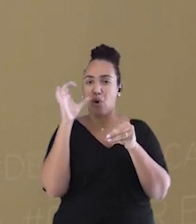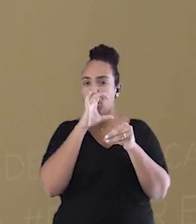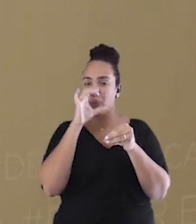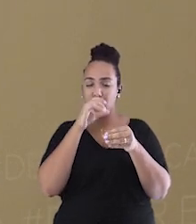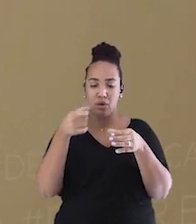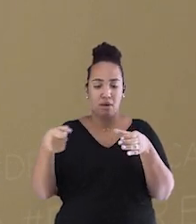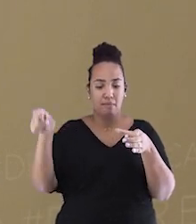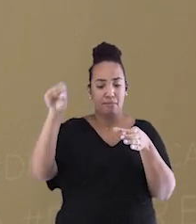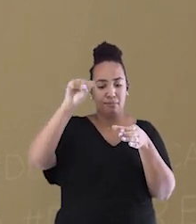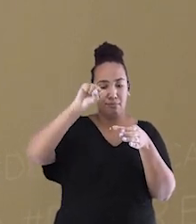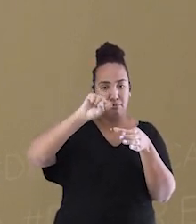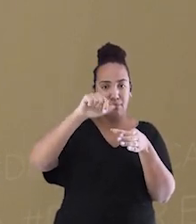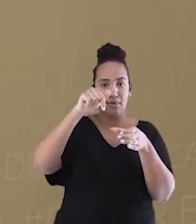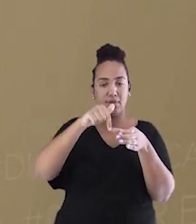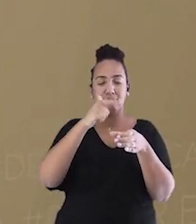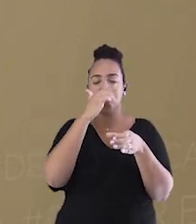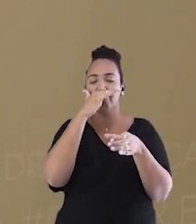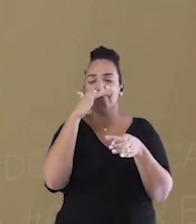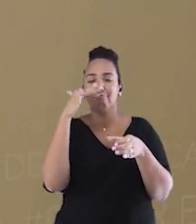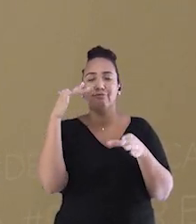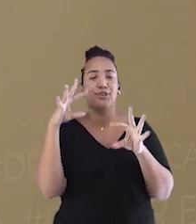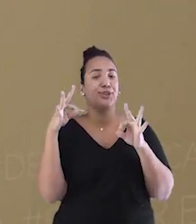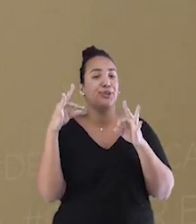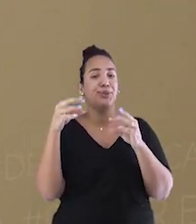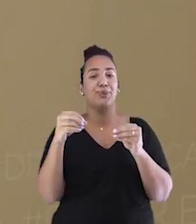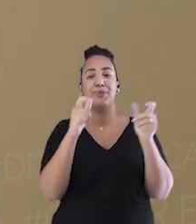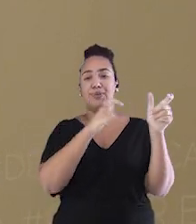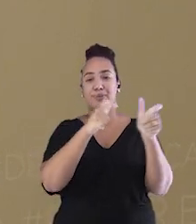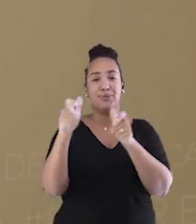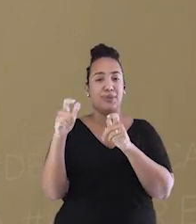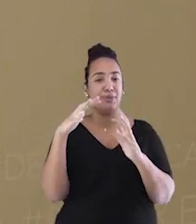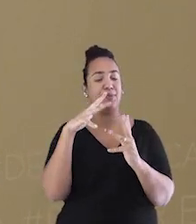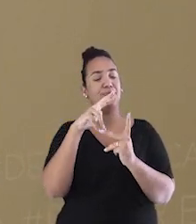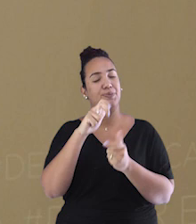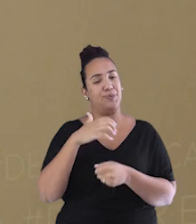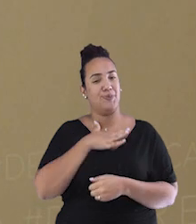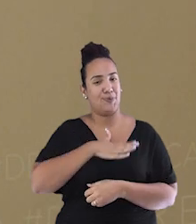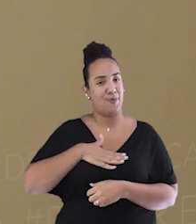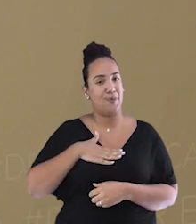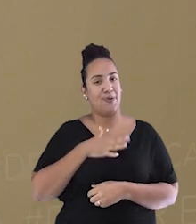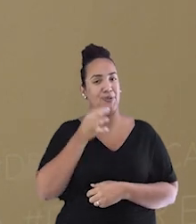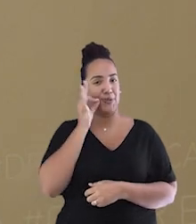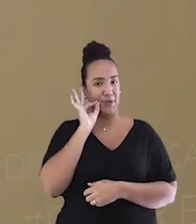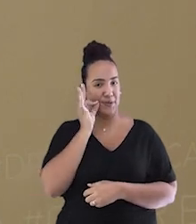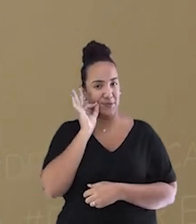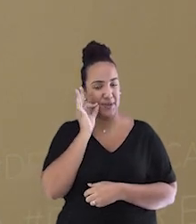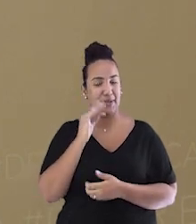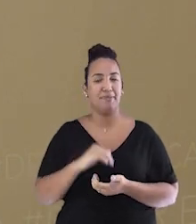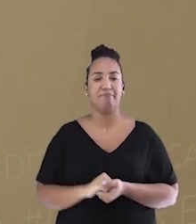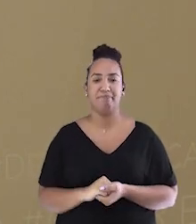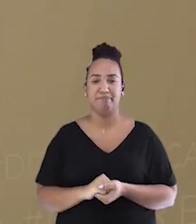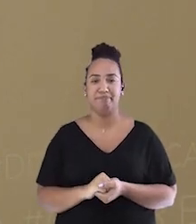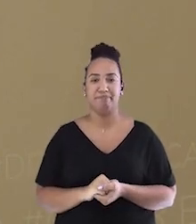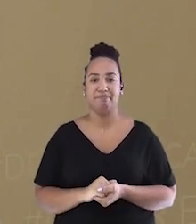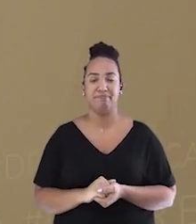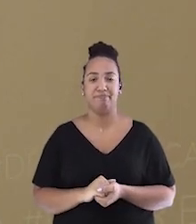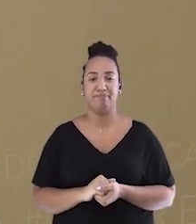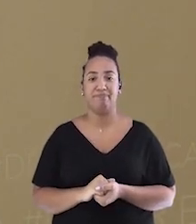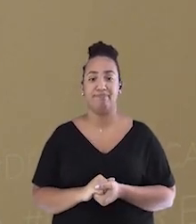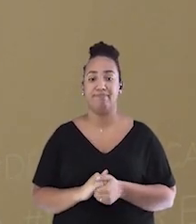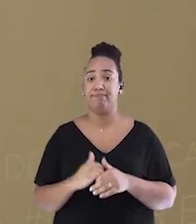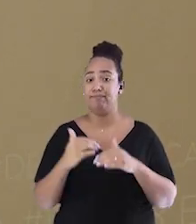bebida muito cheirosa e apreciada em quase todos os lugares do mundo. Por isso faz tanto